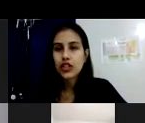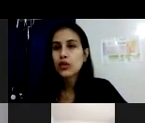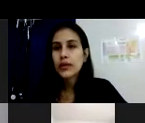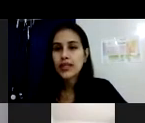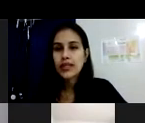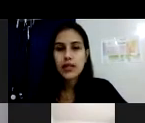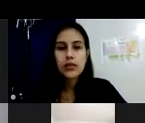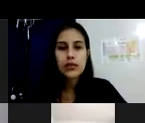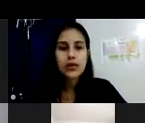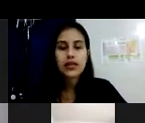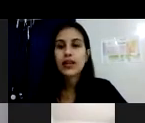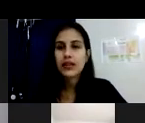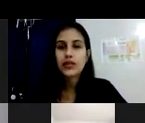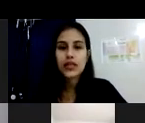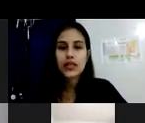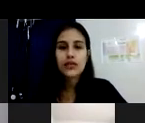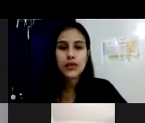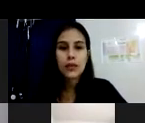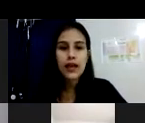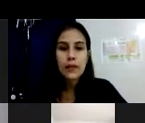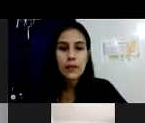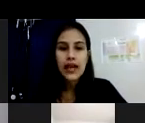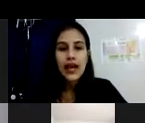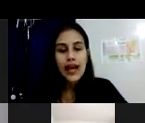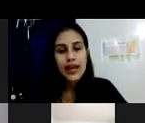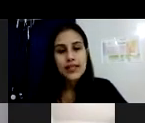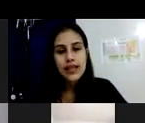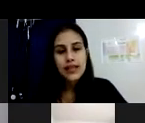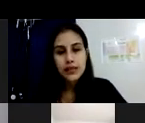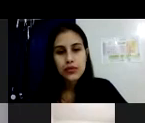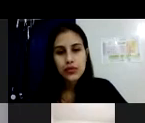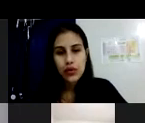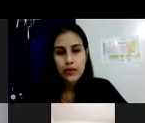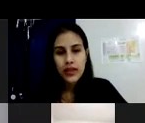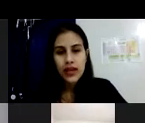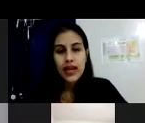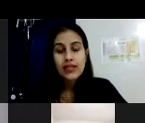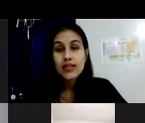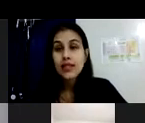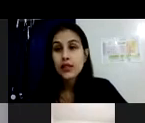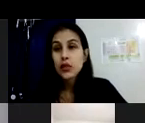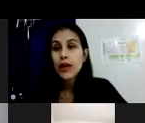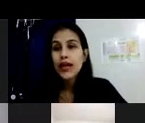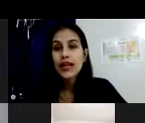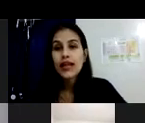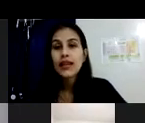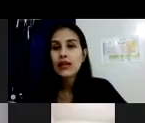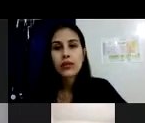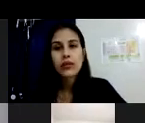já chegou no Brasil e está ficando acessível também, é esses assentos, ó. Às vezes a